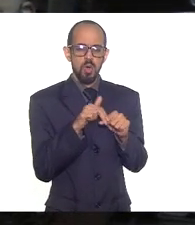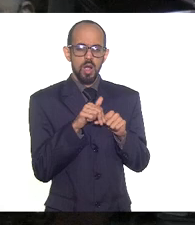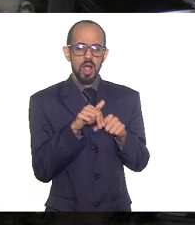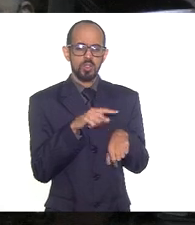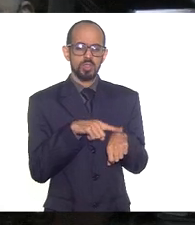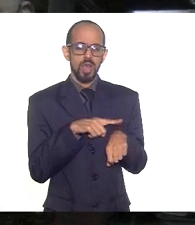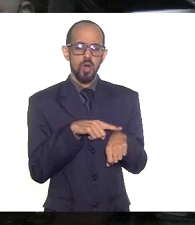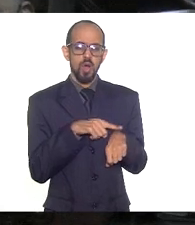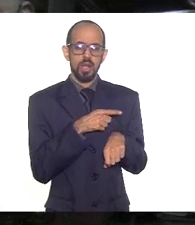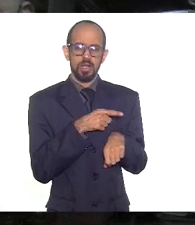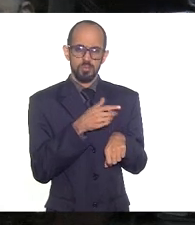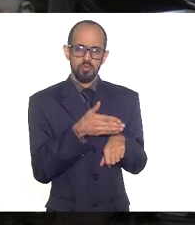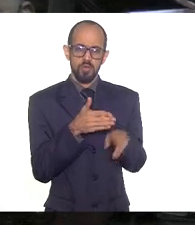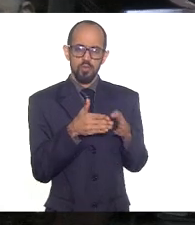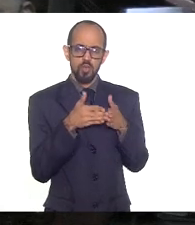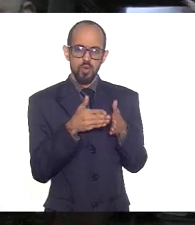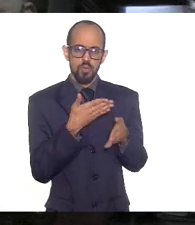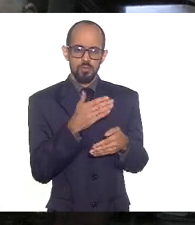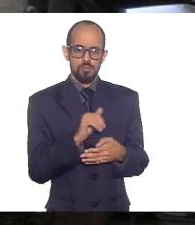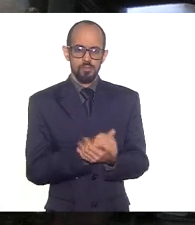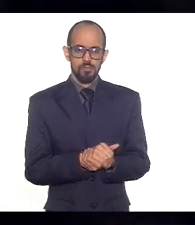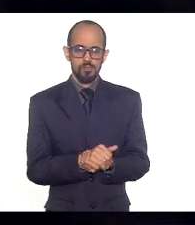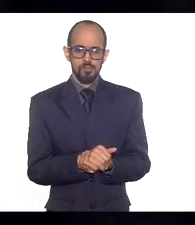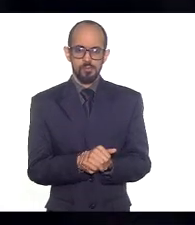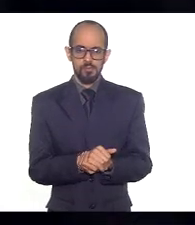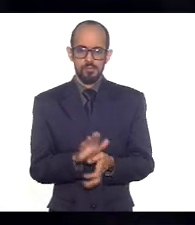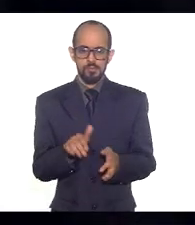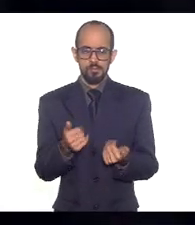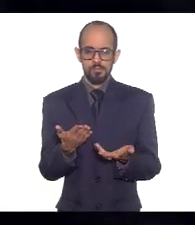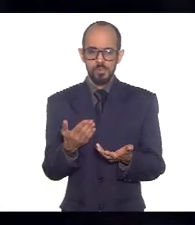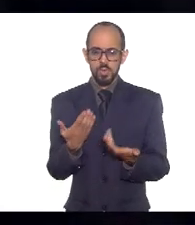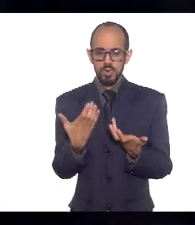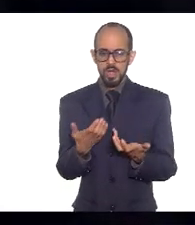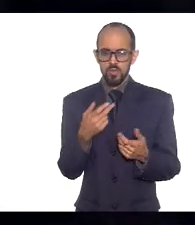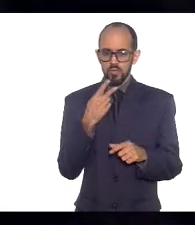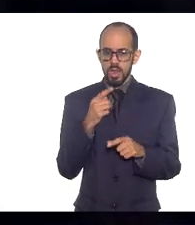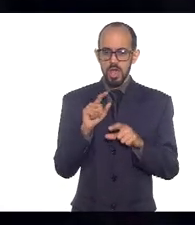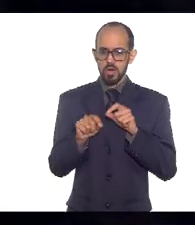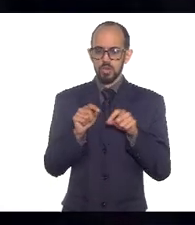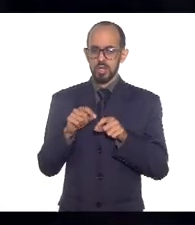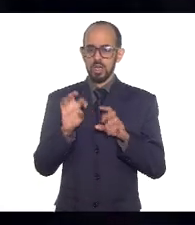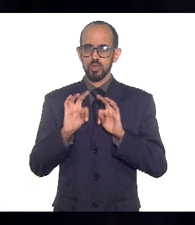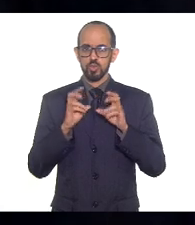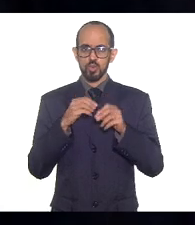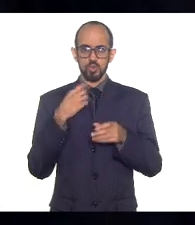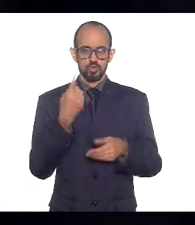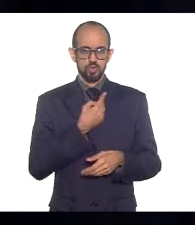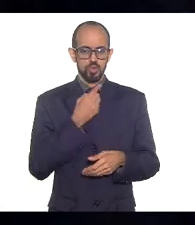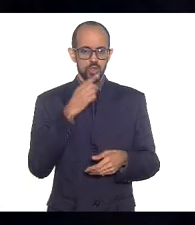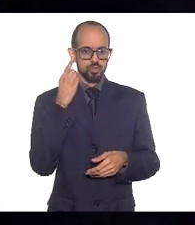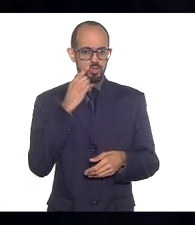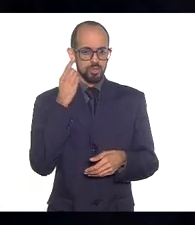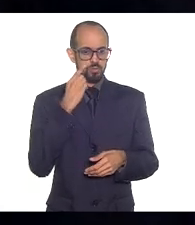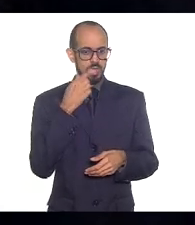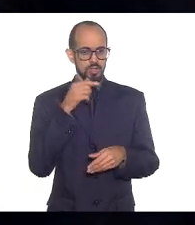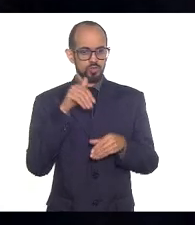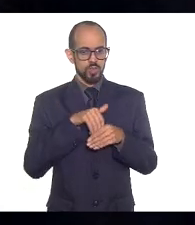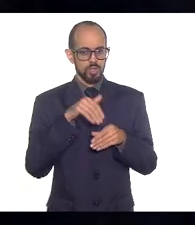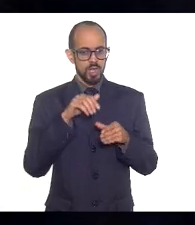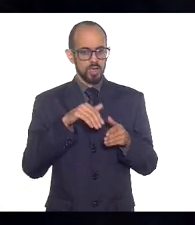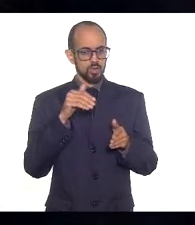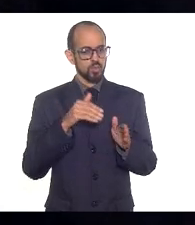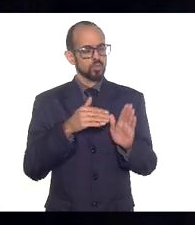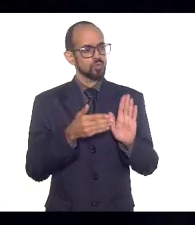a E aí eu queria também agradecer a todos os nossos deputados que votaram